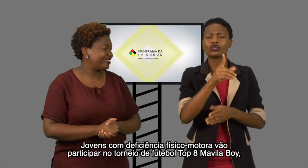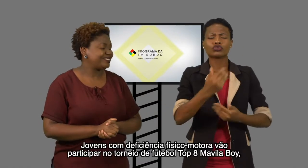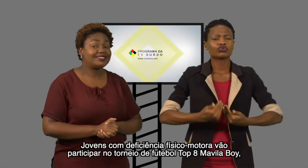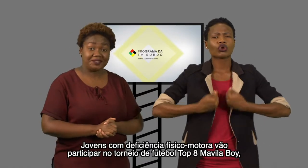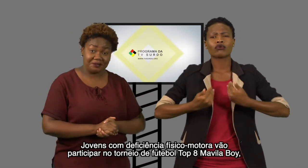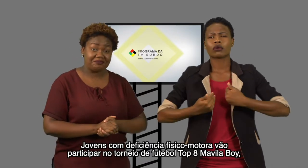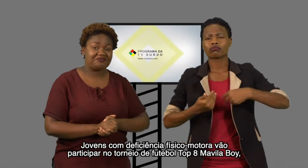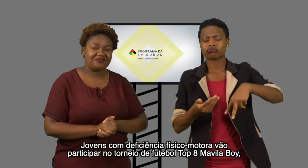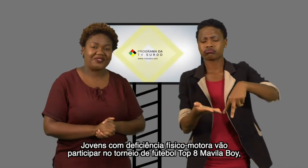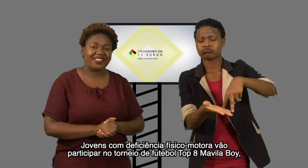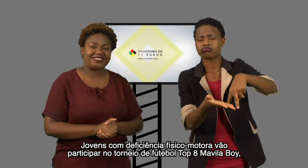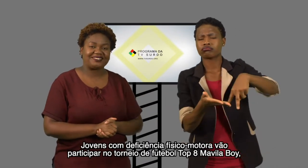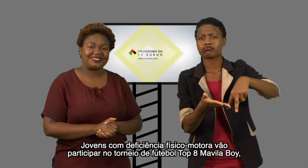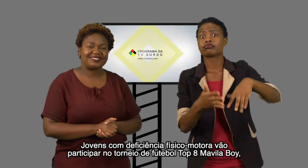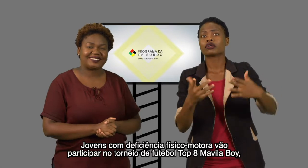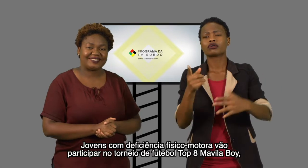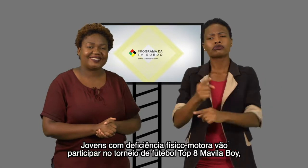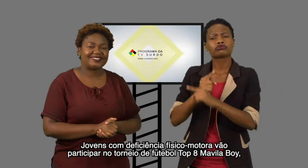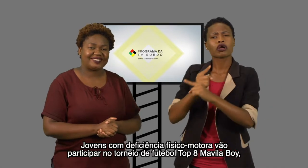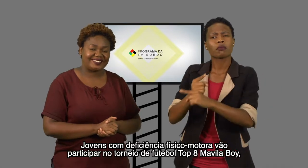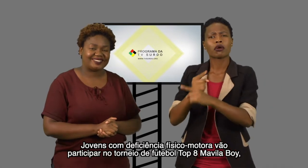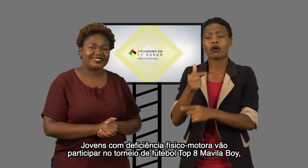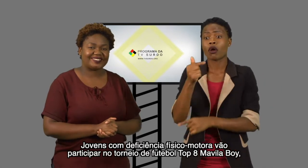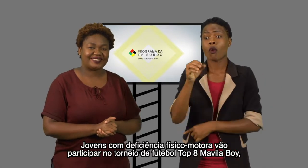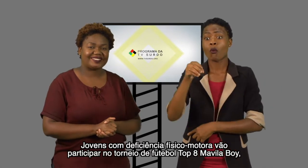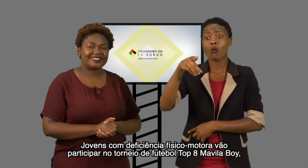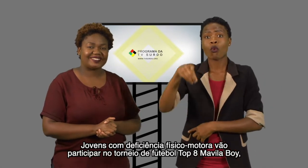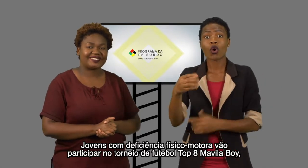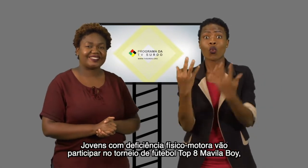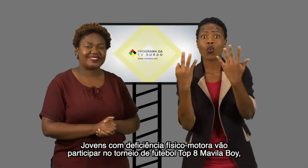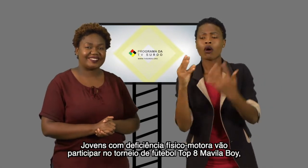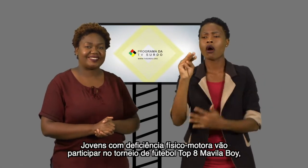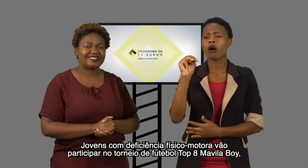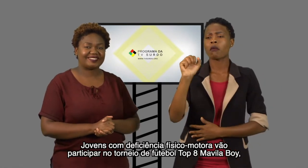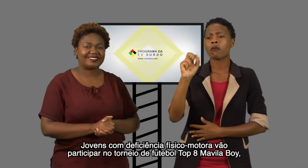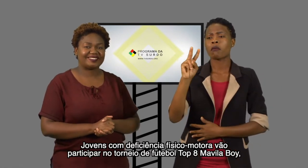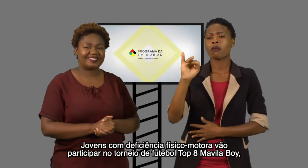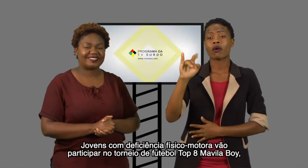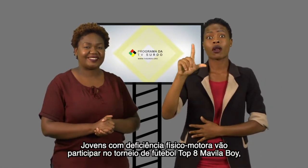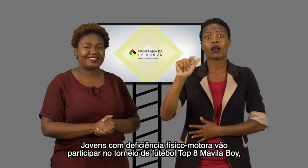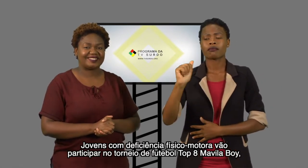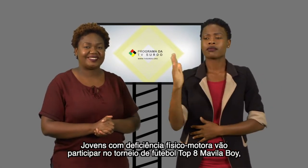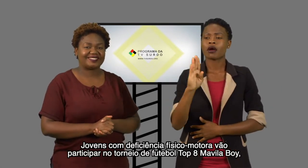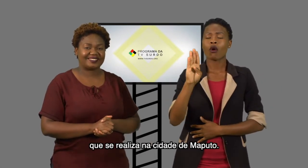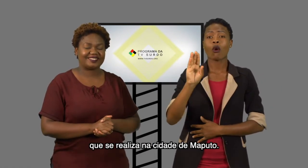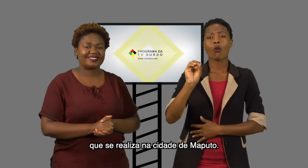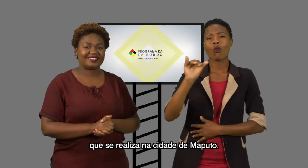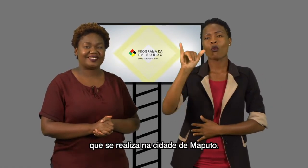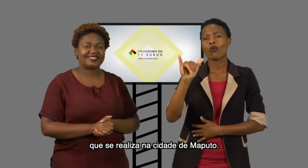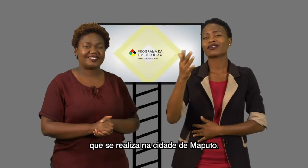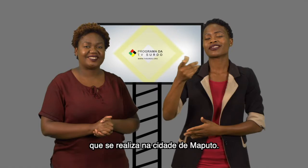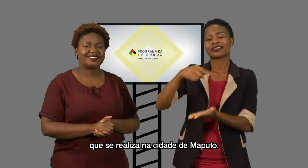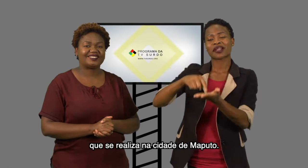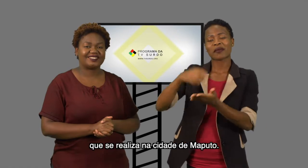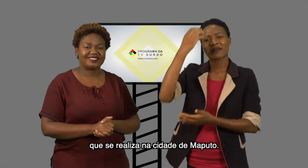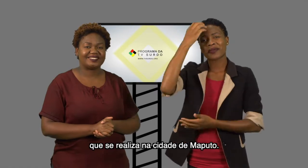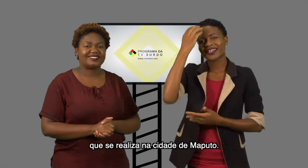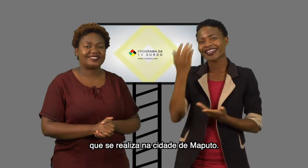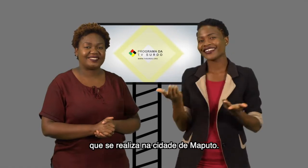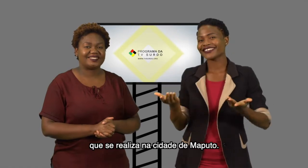Jovens com deficiência físico-motória vão participar no torneio de futebol Top 8 uma vila boy que se